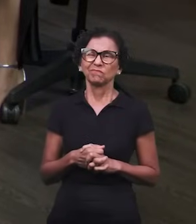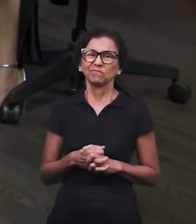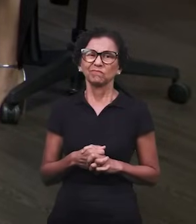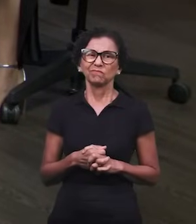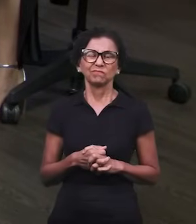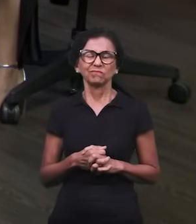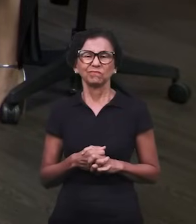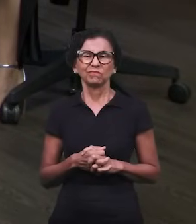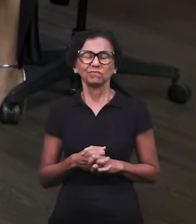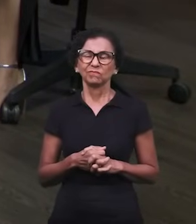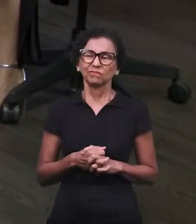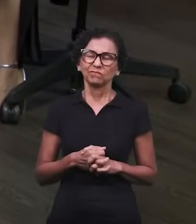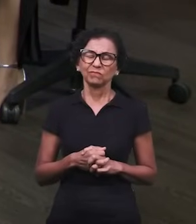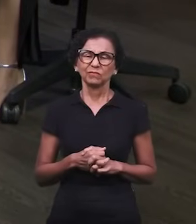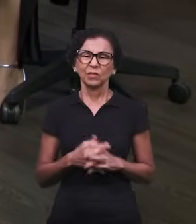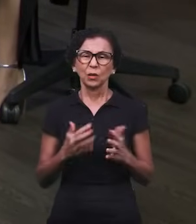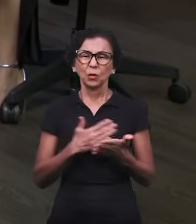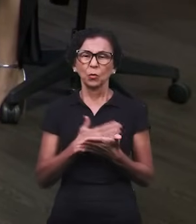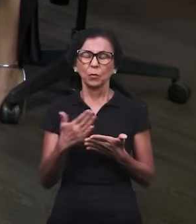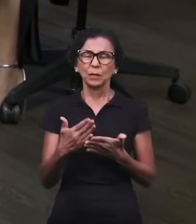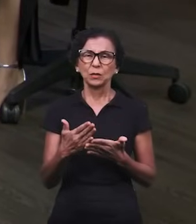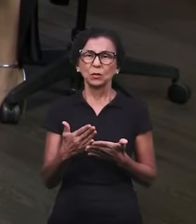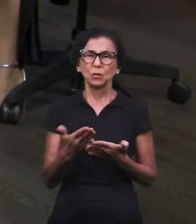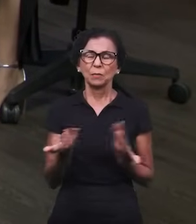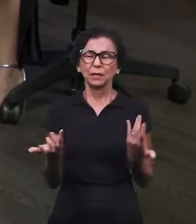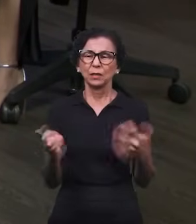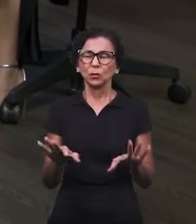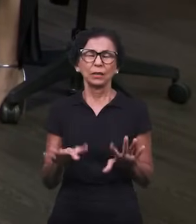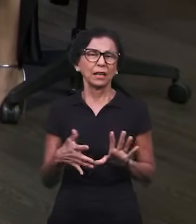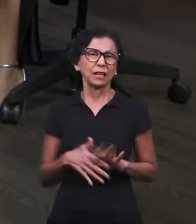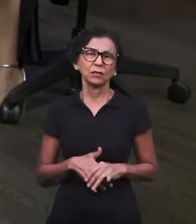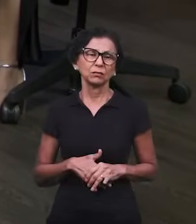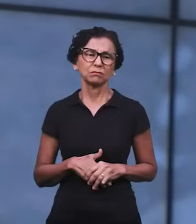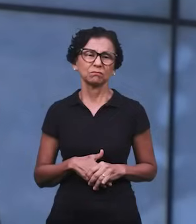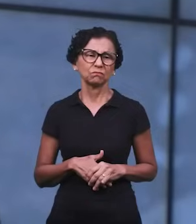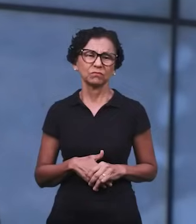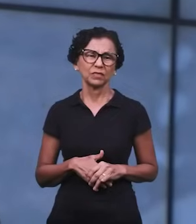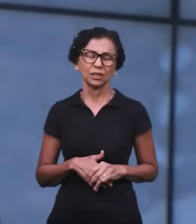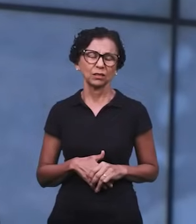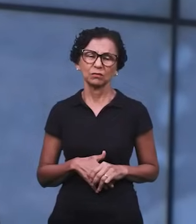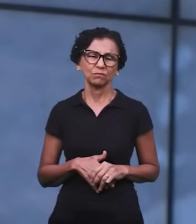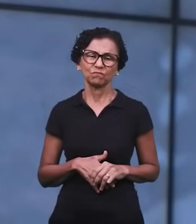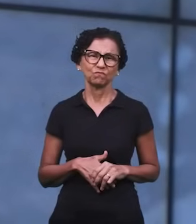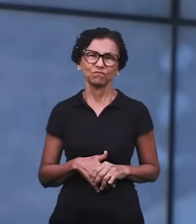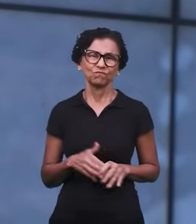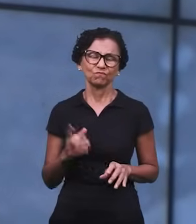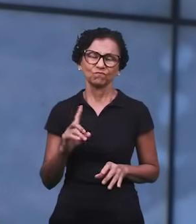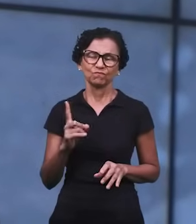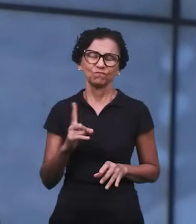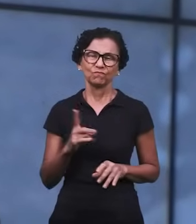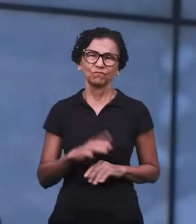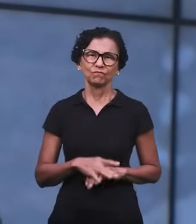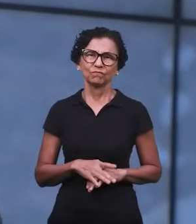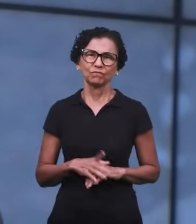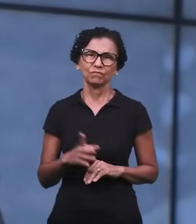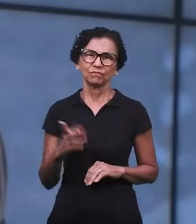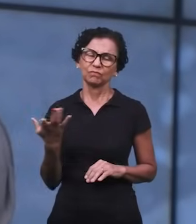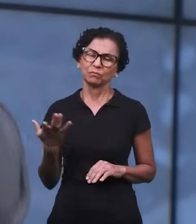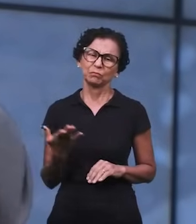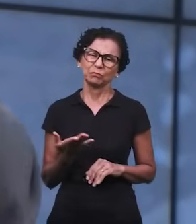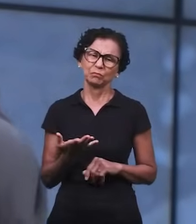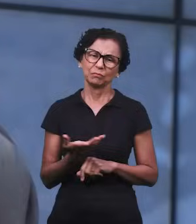ele queria. Para qualquer pessoa isso pode parecer uma loucura, mas ele entendeu que não ia dar. Melhor